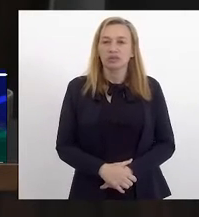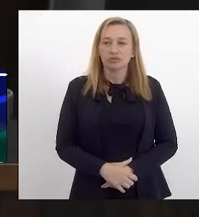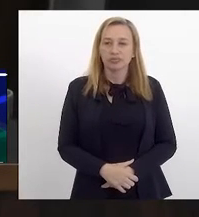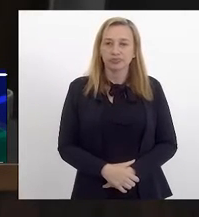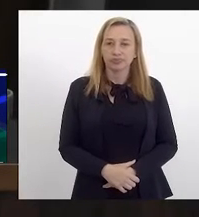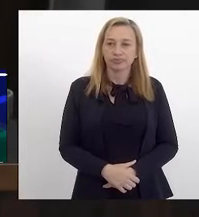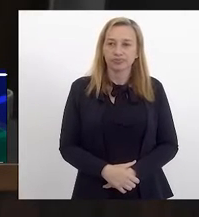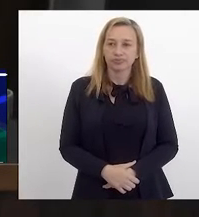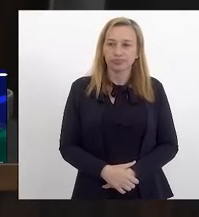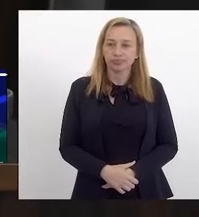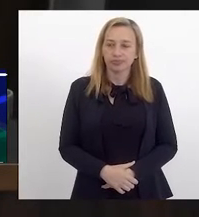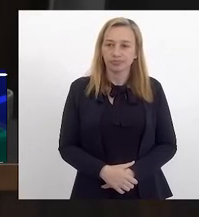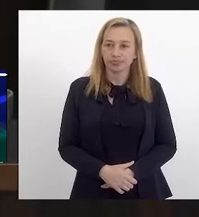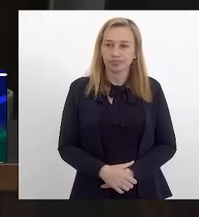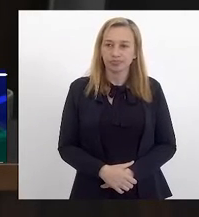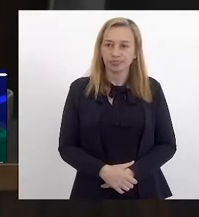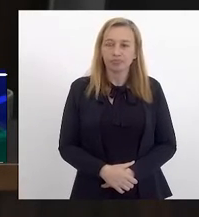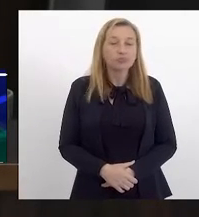parecer...